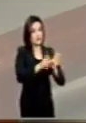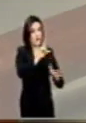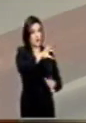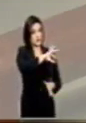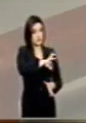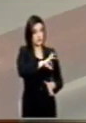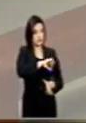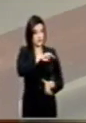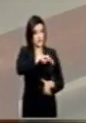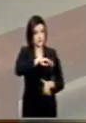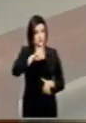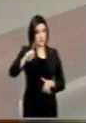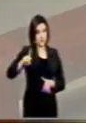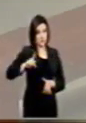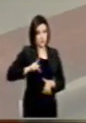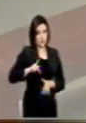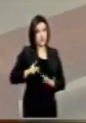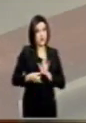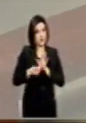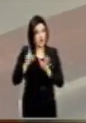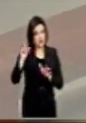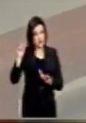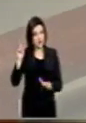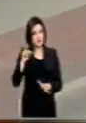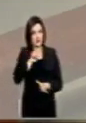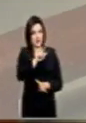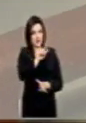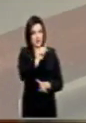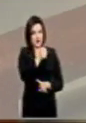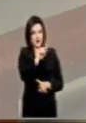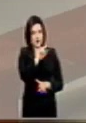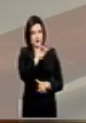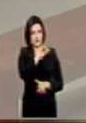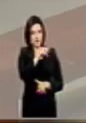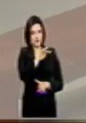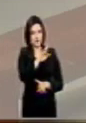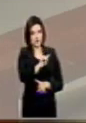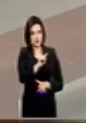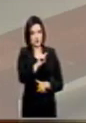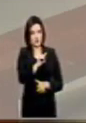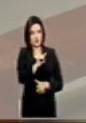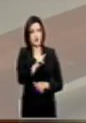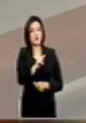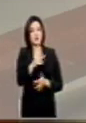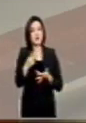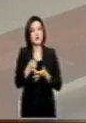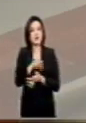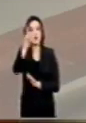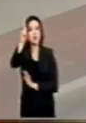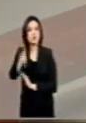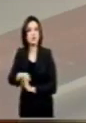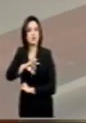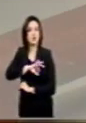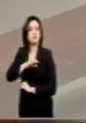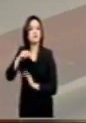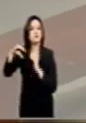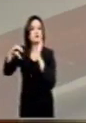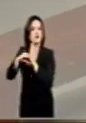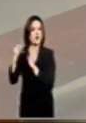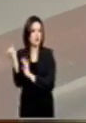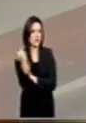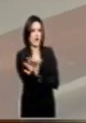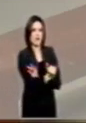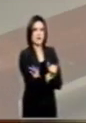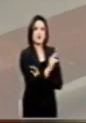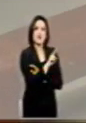MP, Ministério Público, da Lava Jato, representante aqui em Brasília, que essas varreduras aconteceriam.